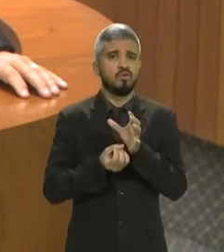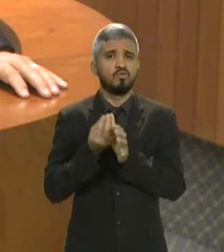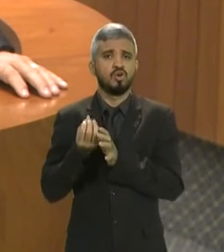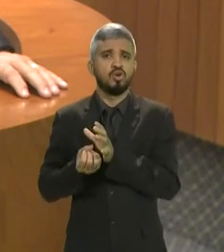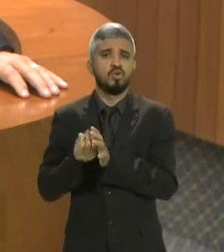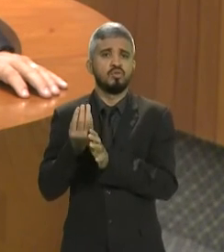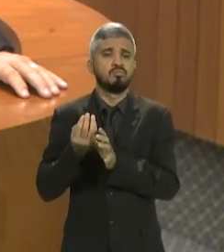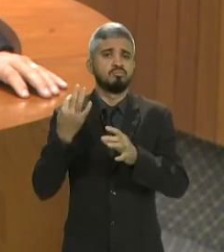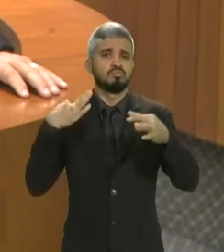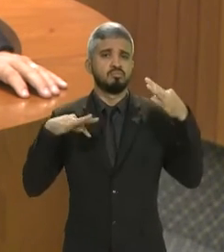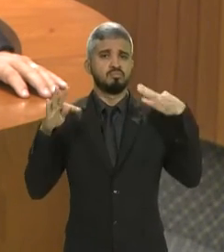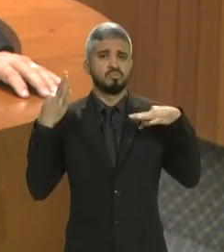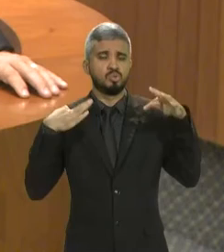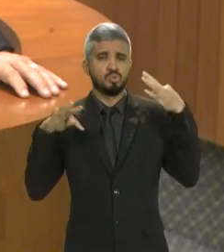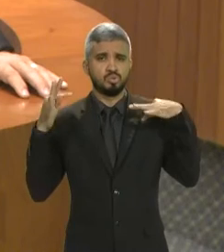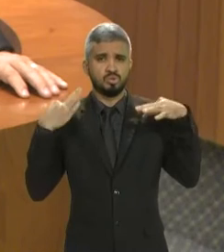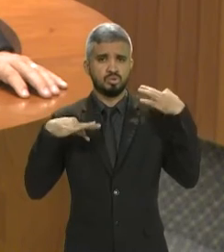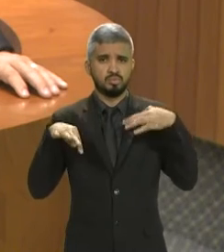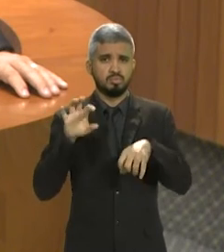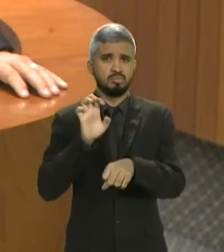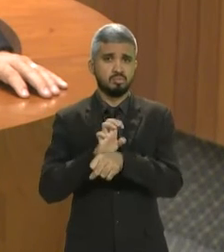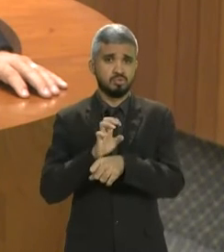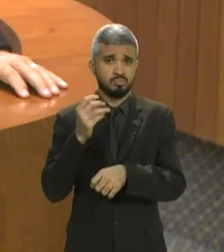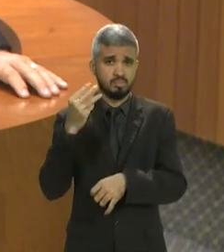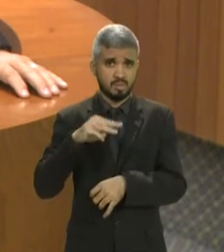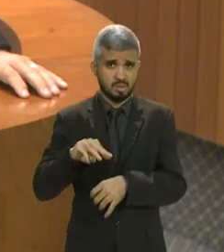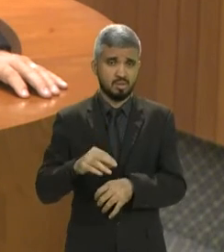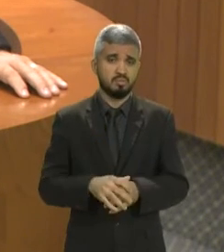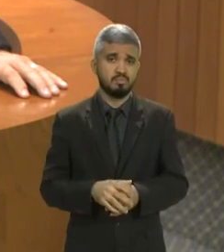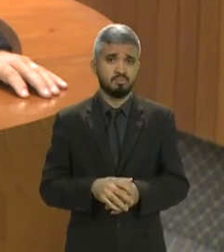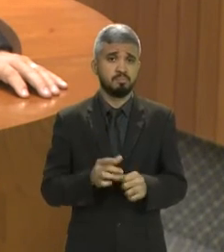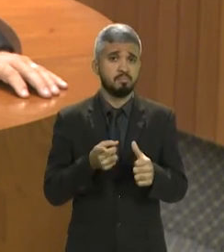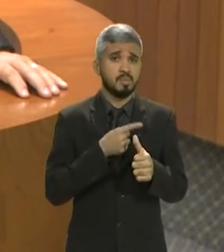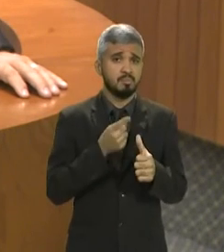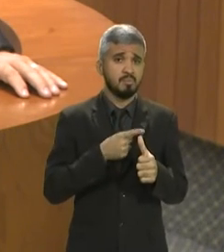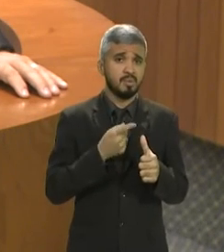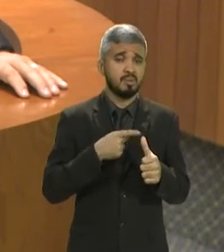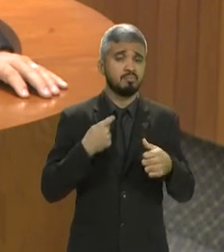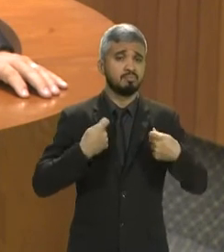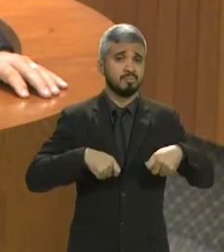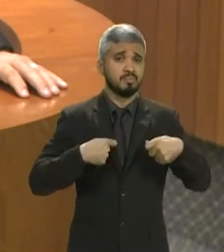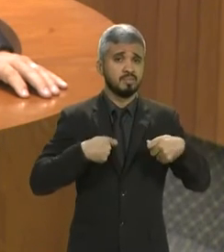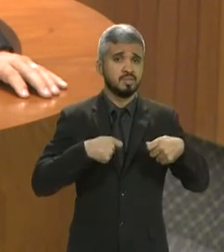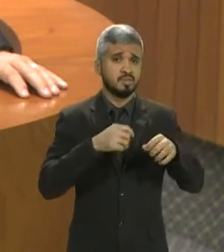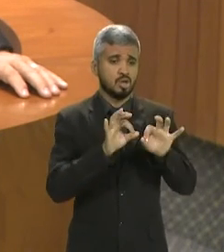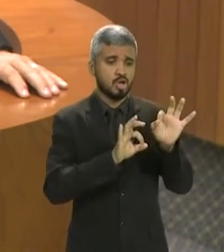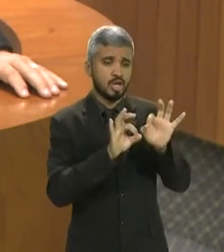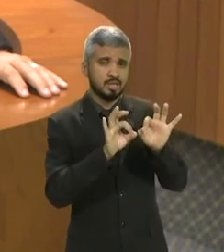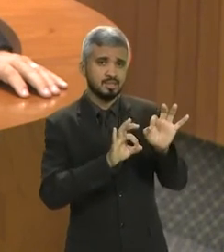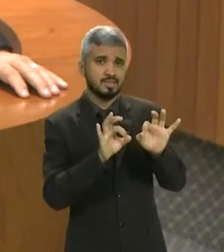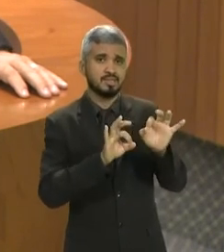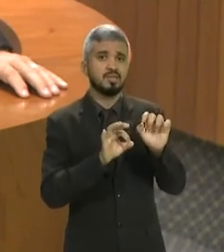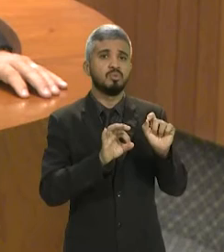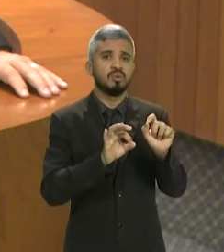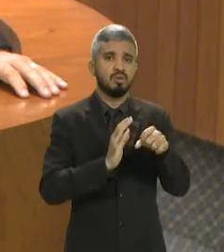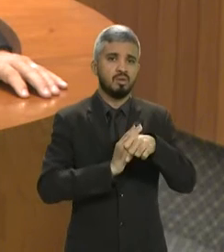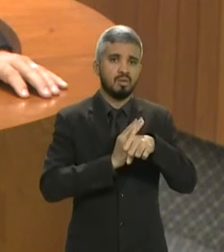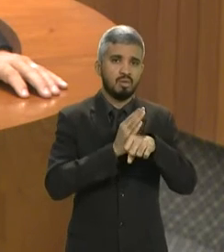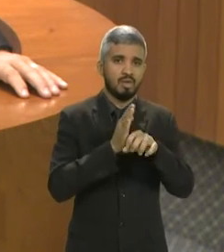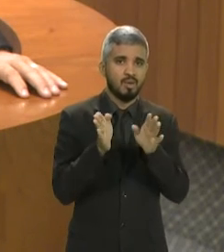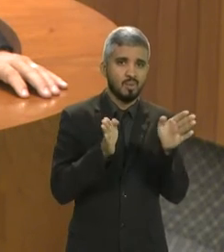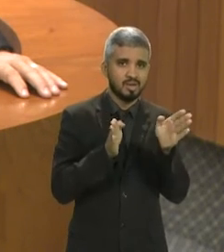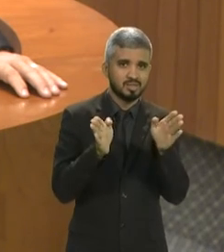passa necessariamente por uma boa infraestrutura nessa cidade. Acessos fáceis, seguro,